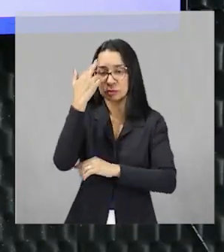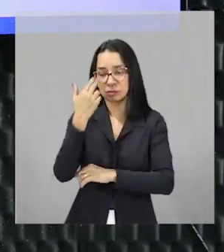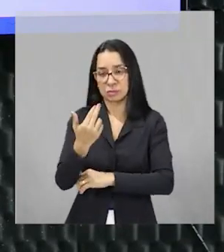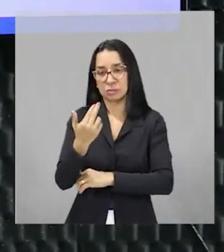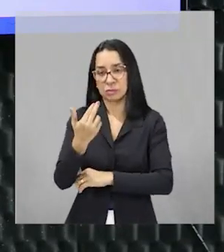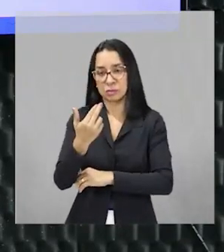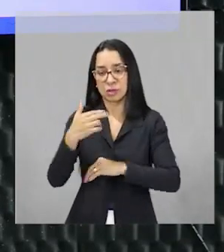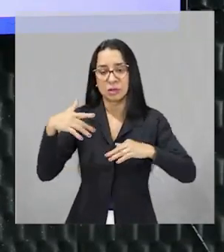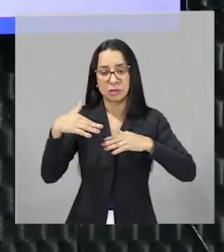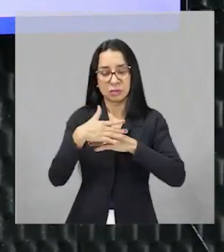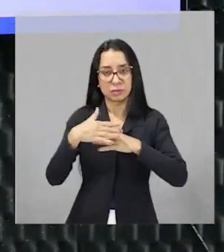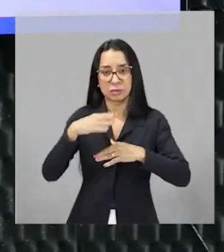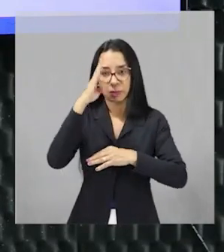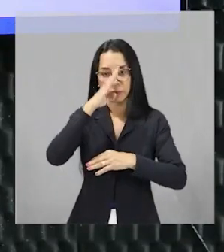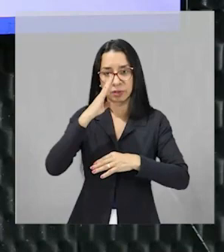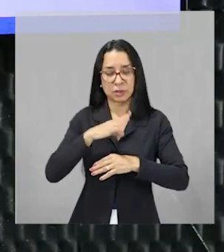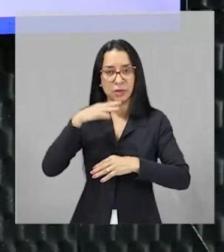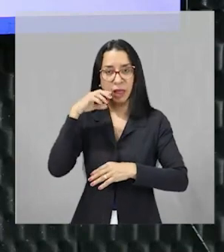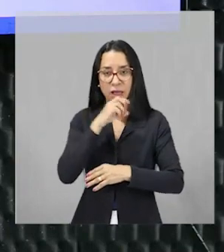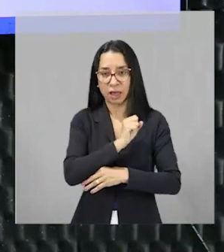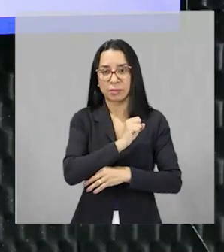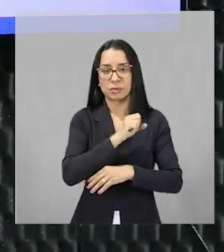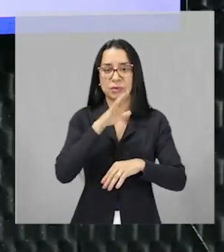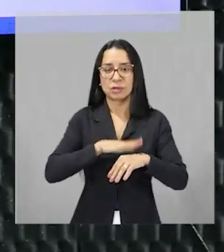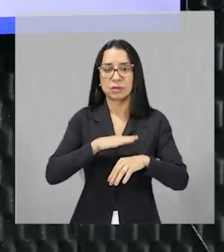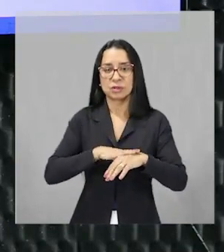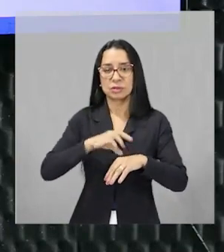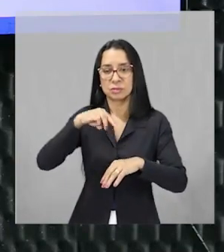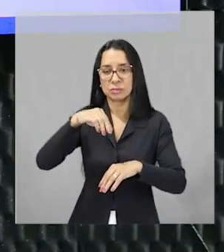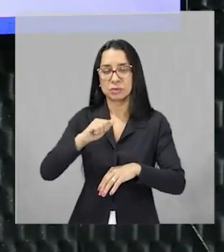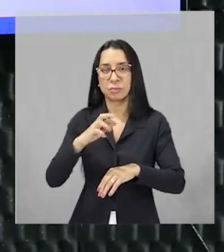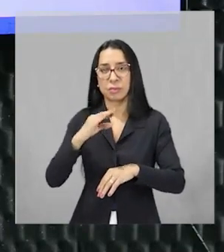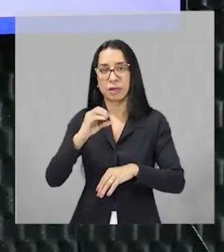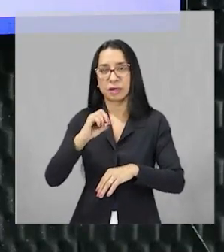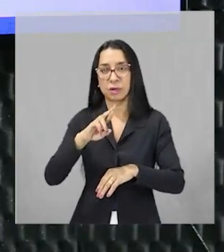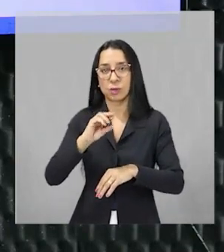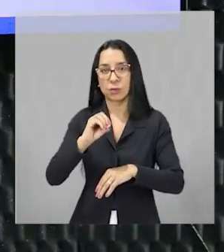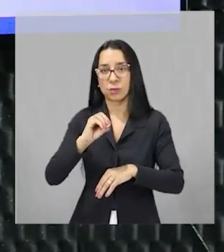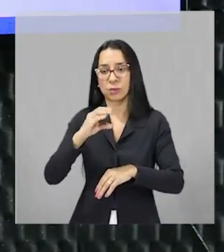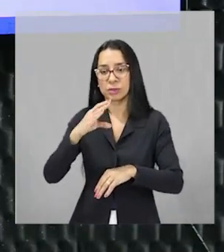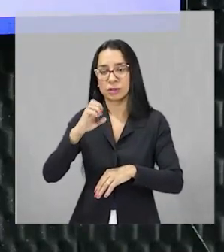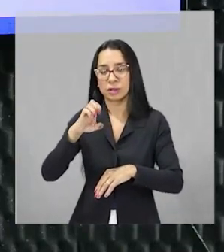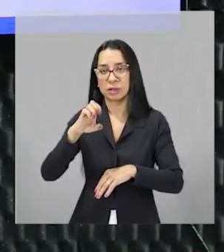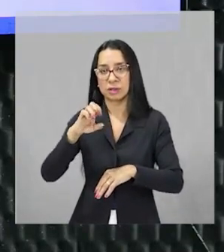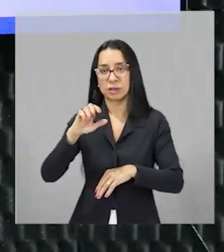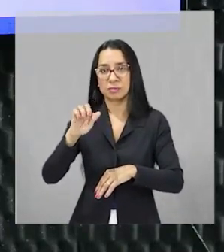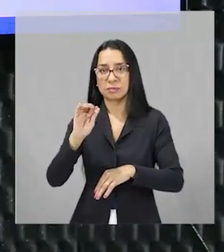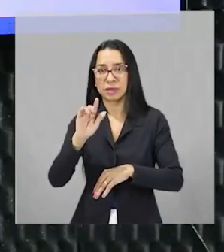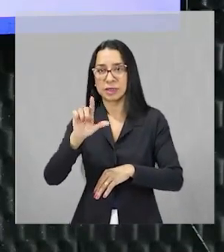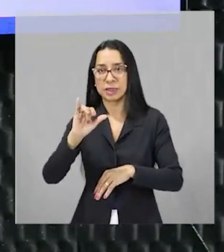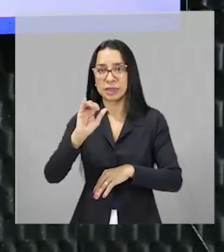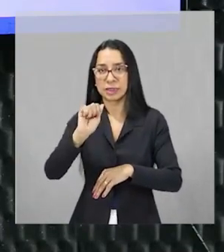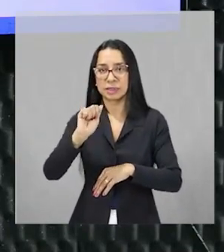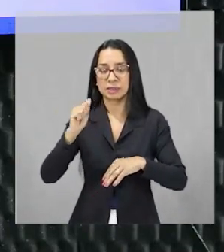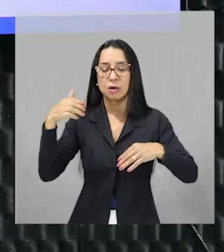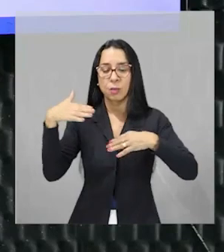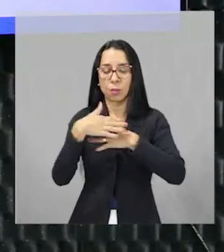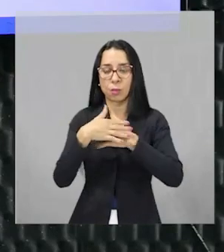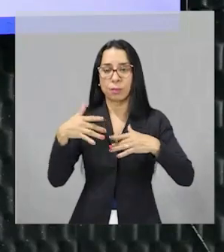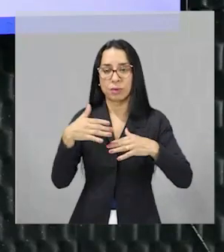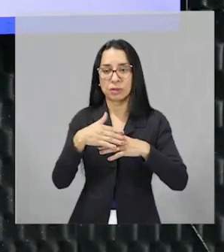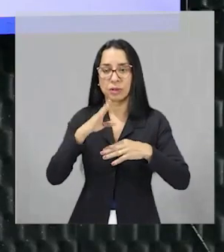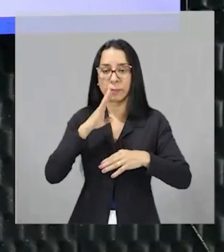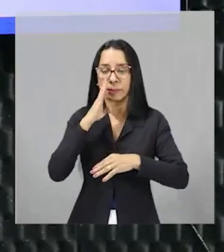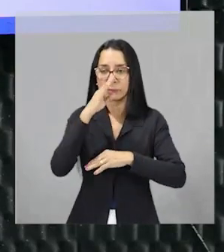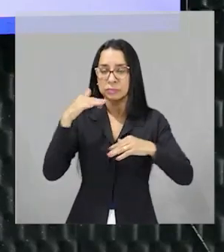foi uma urbanização muito rápida, que a gente chama de macrocefalia urbana. As principais cidades brasileiras cresceram, principalmente no